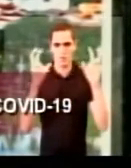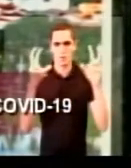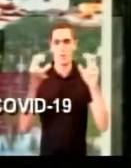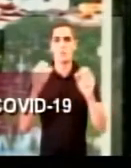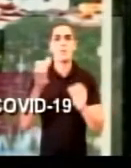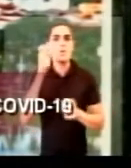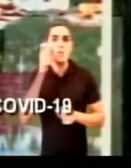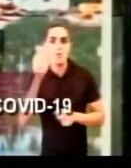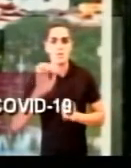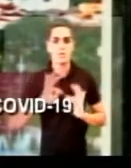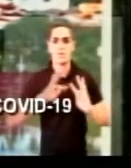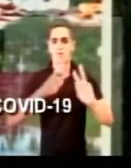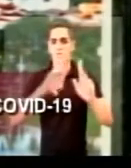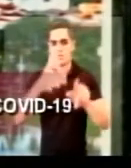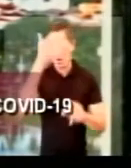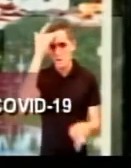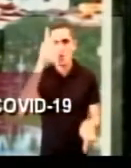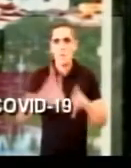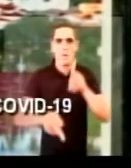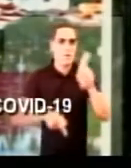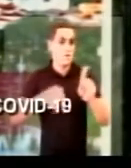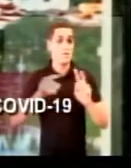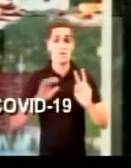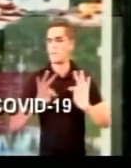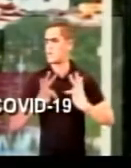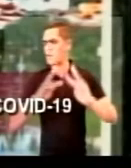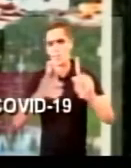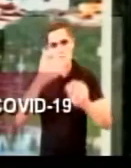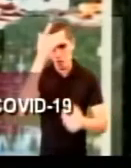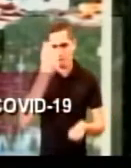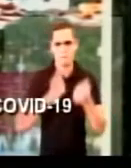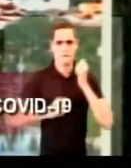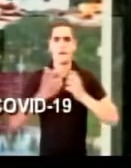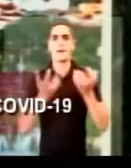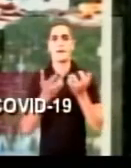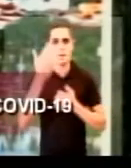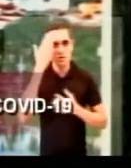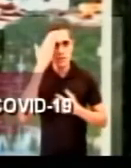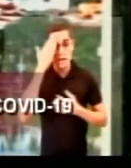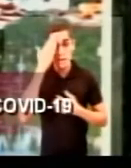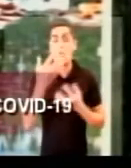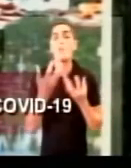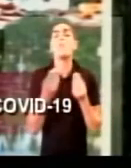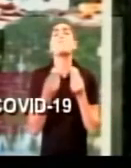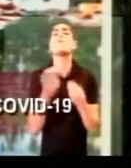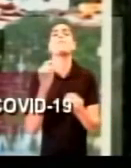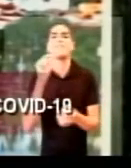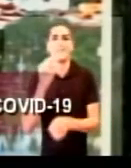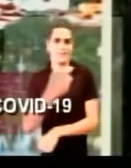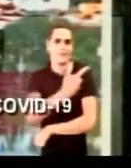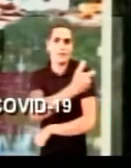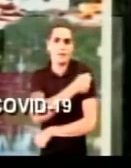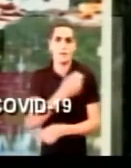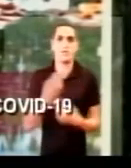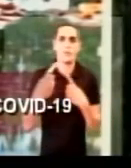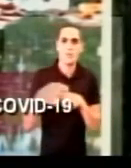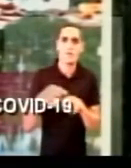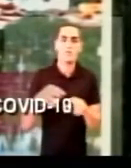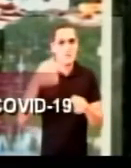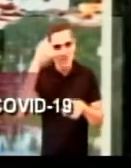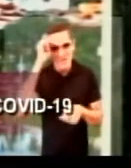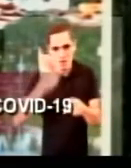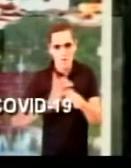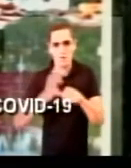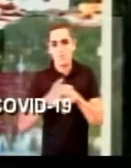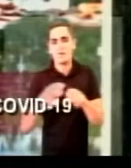a população, um assunto que está todo mundo ansioso, a vacinação contra a Covid, e também sobre